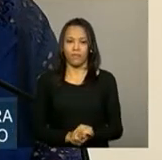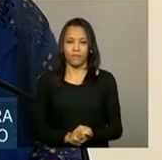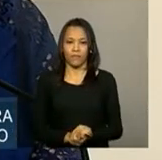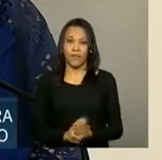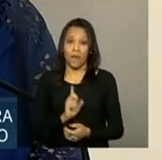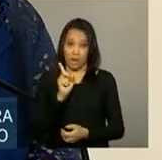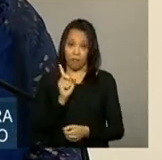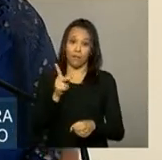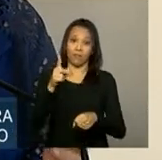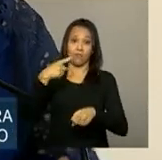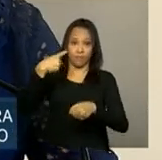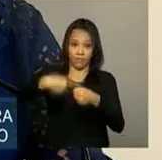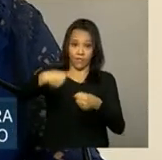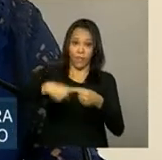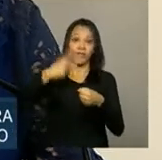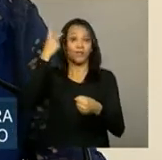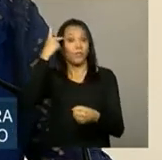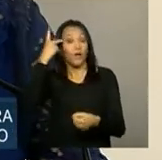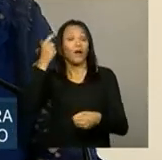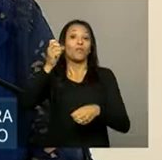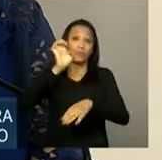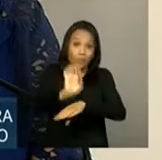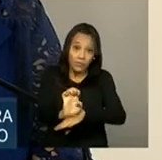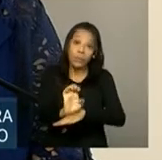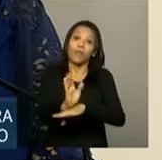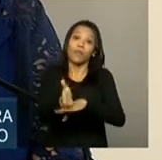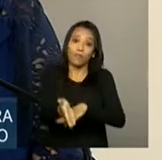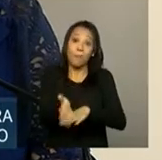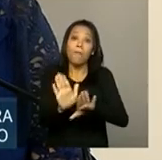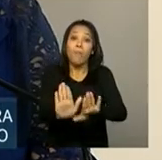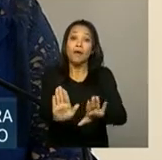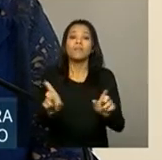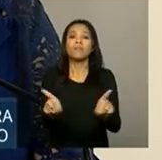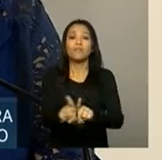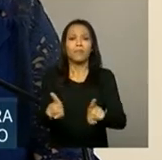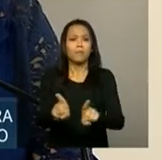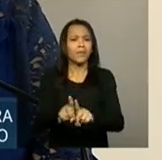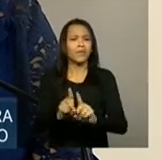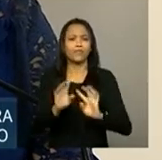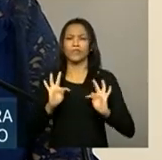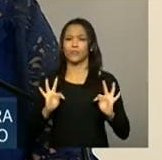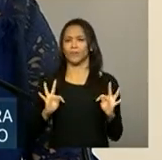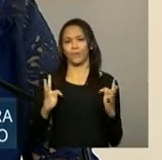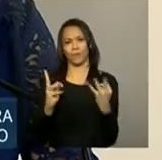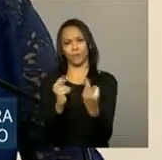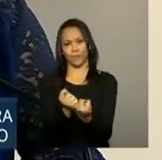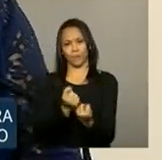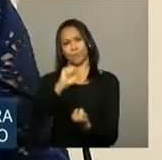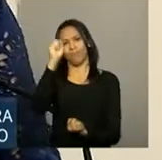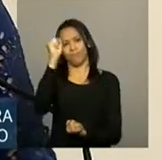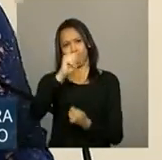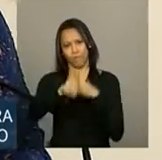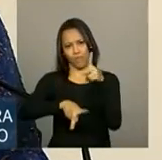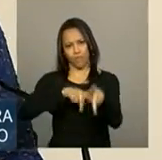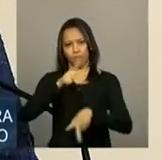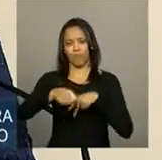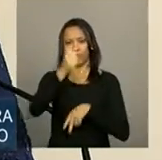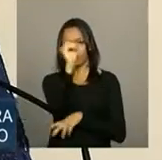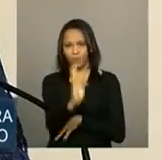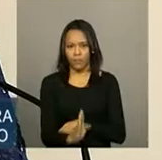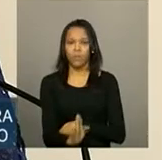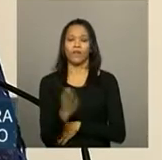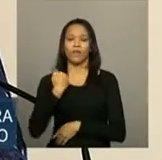da cidade de São Paulo do Estado de São Paulo mas em benefício de toda a população brasileira uma vez que